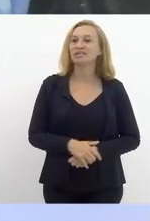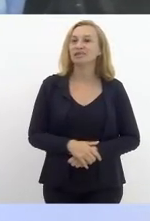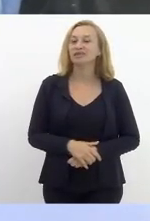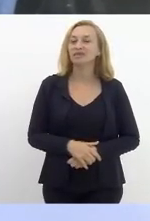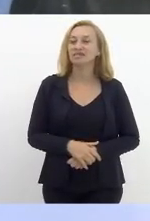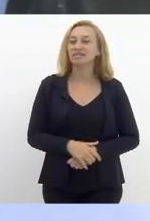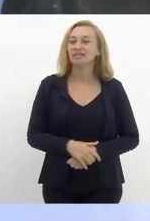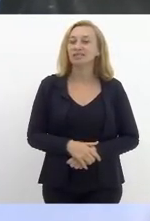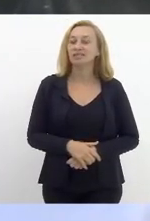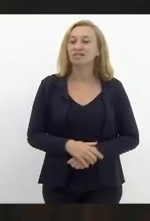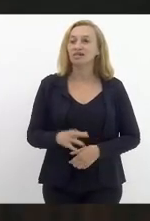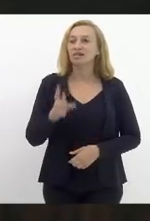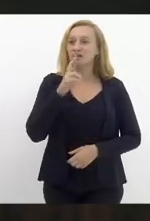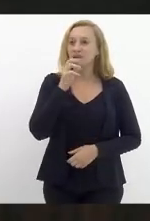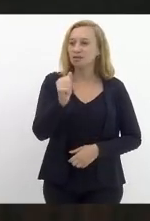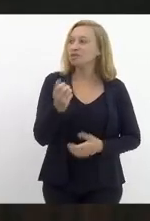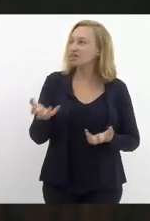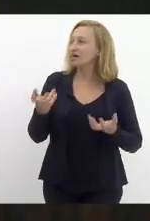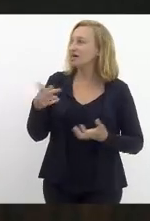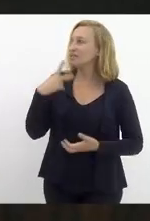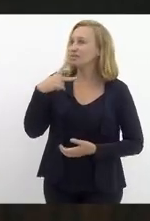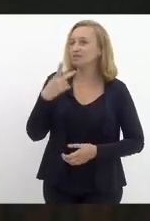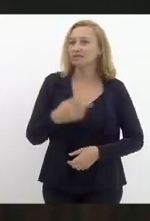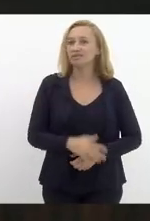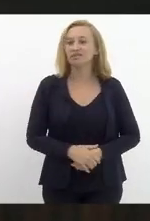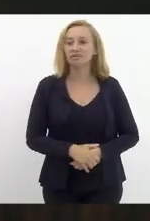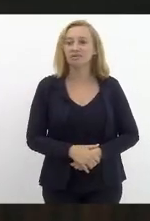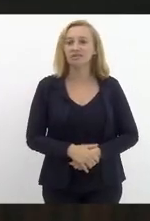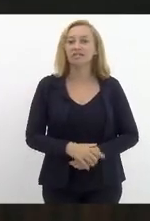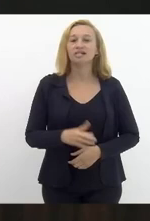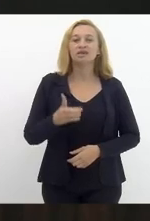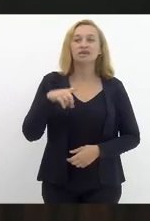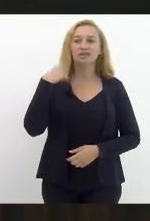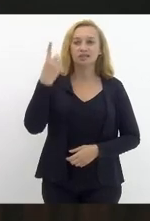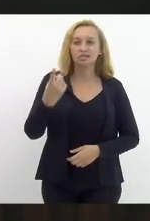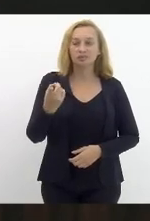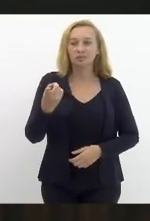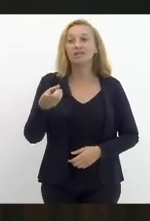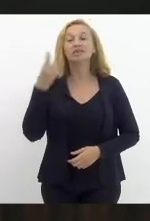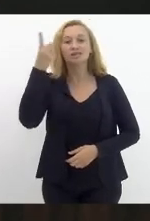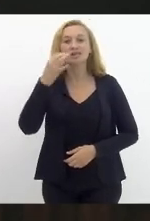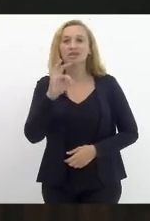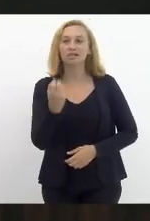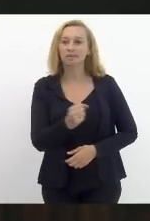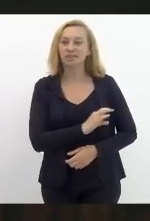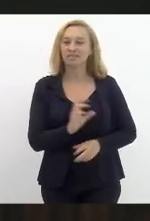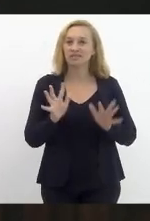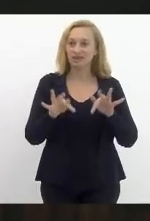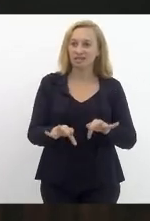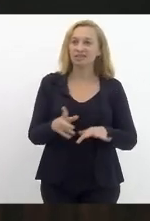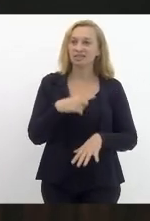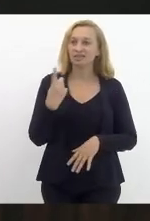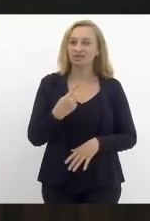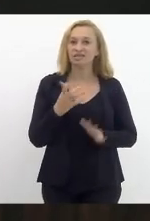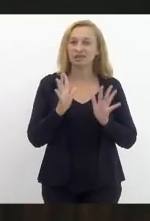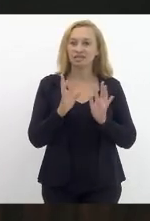O Rodrigo Amorim queria se despedir aqui, e depois a doutora Marta vai encerrar aqui a nossa